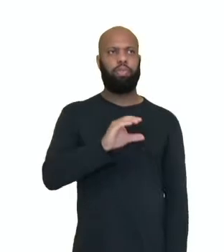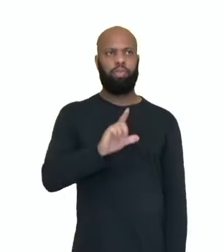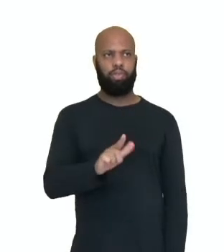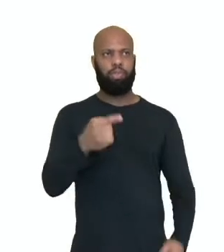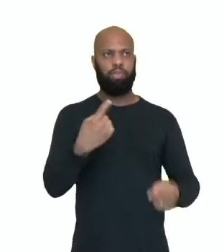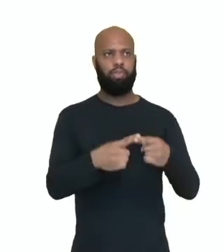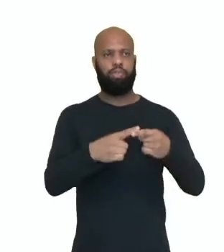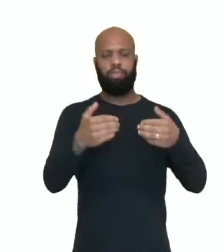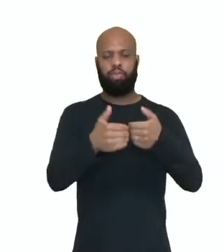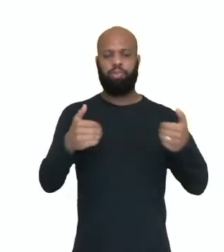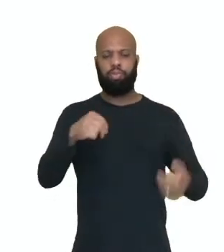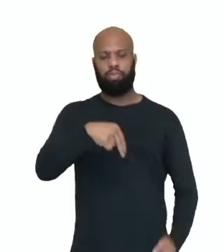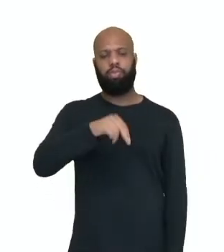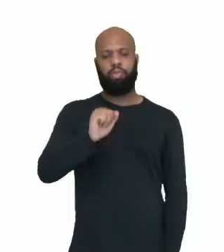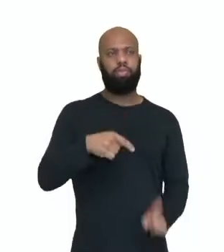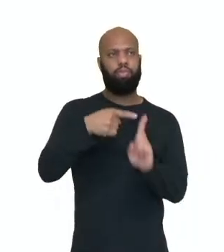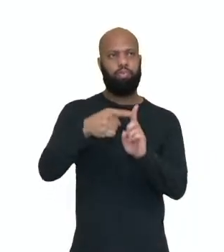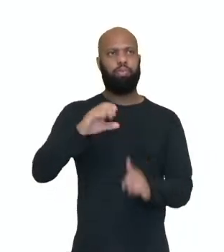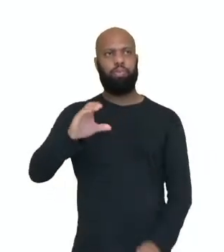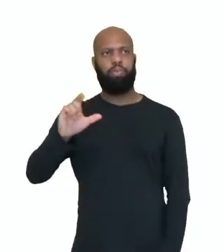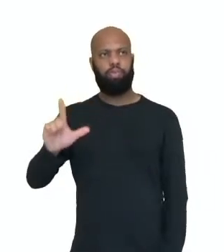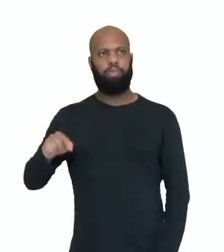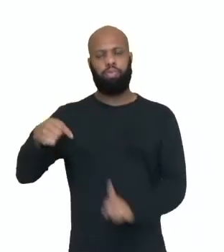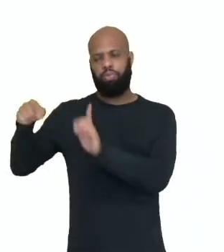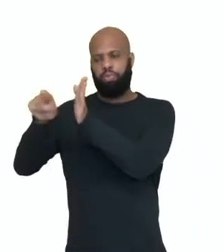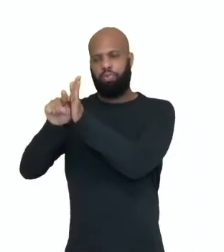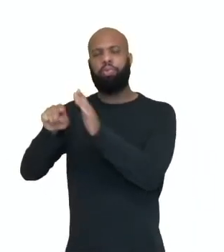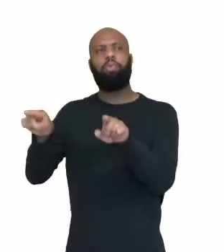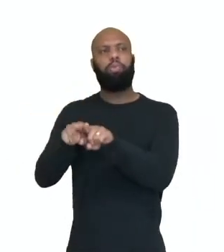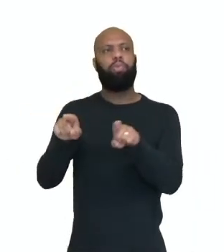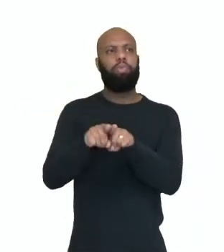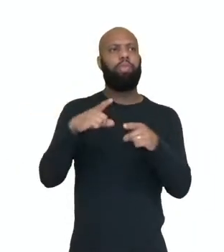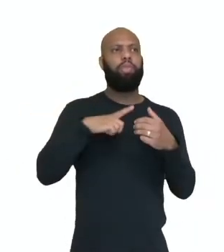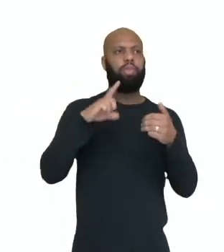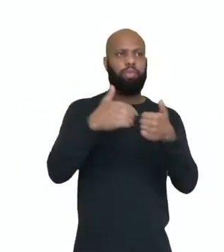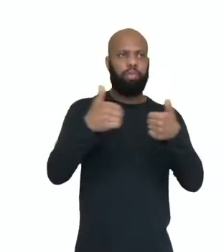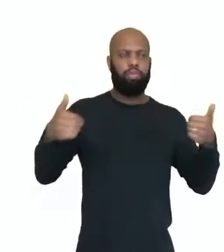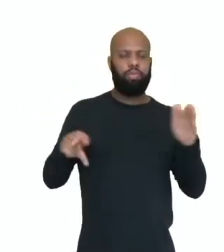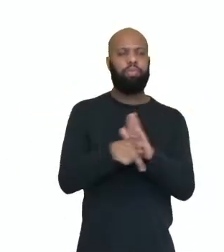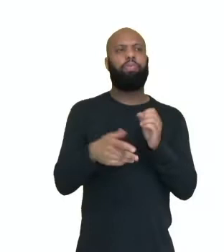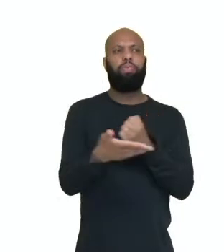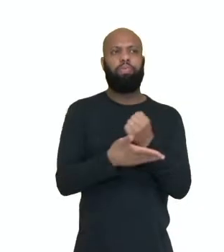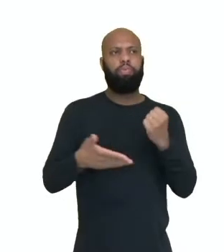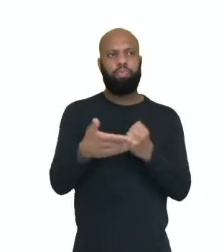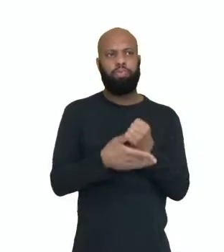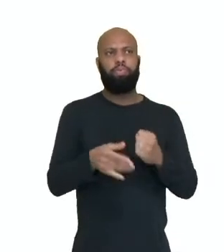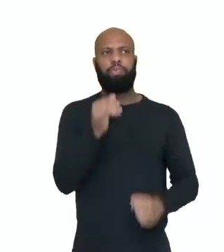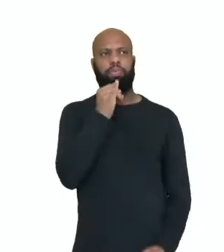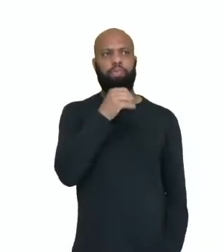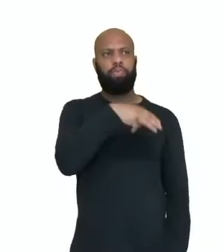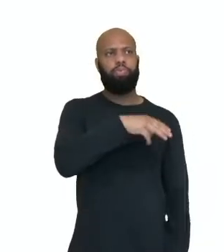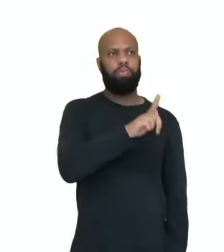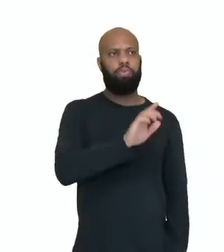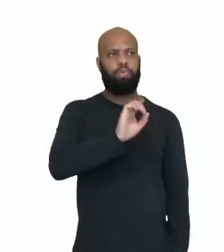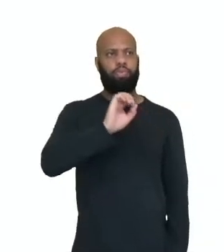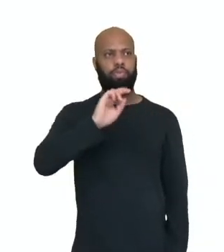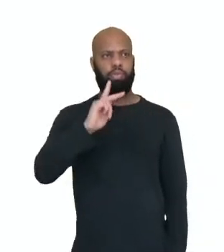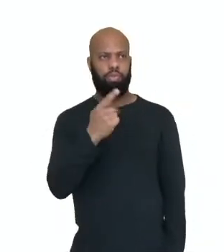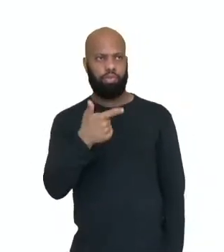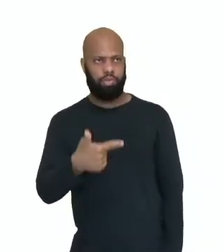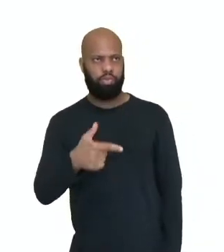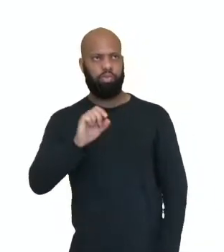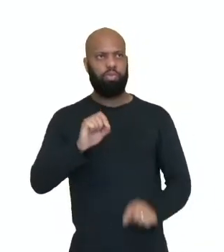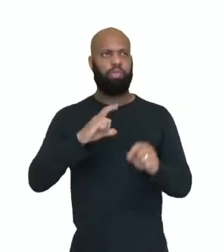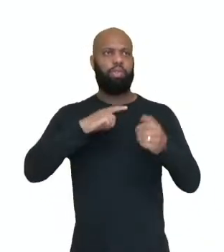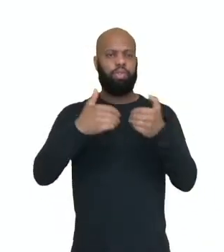dissocia em Na+, e Cl-, e a dissociação iônica de uma base ou hidróxido, por exemplo, o MgOH2, que